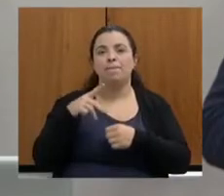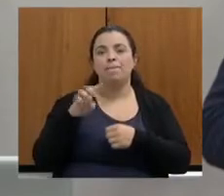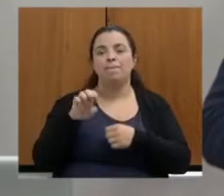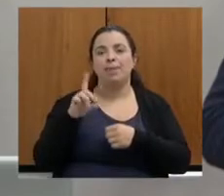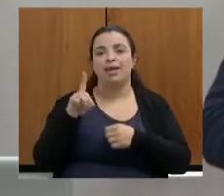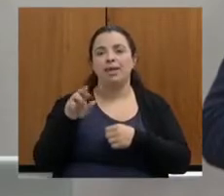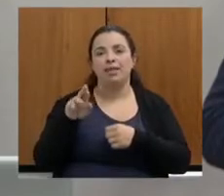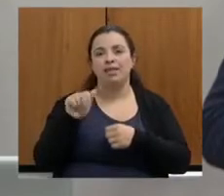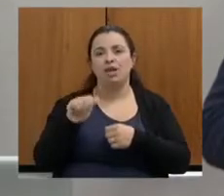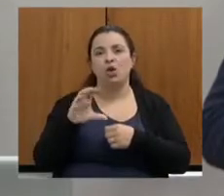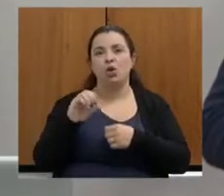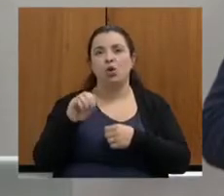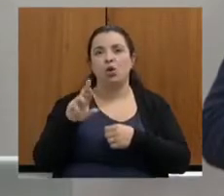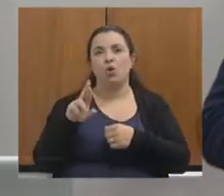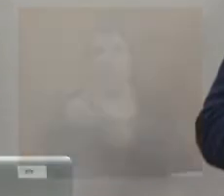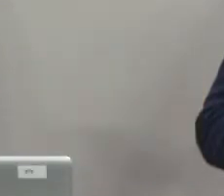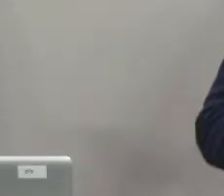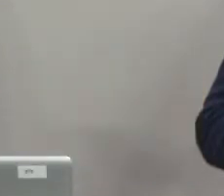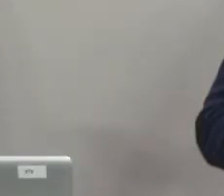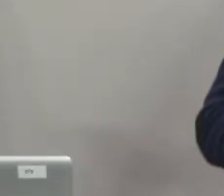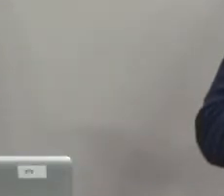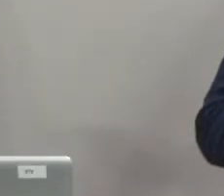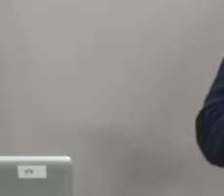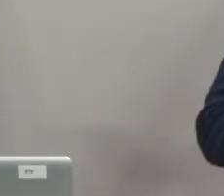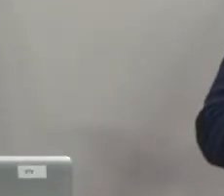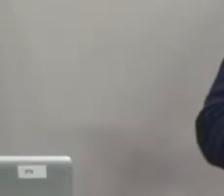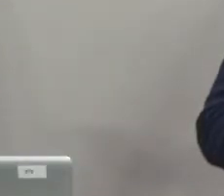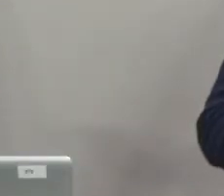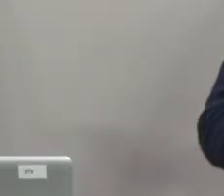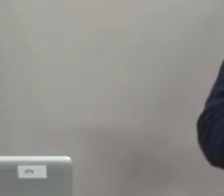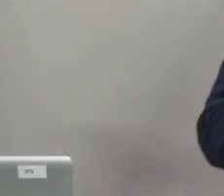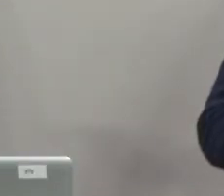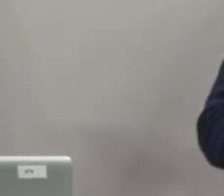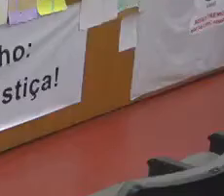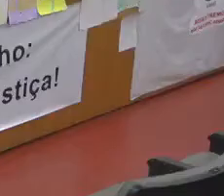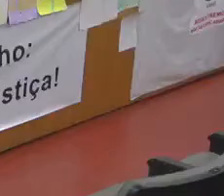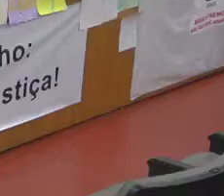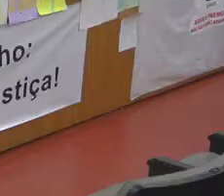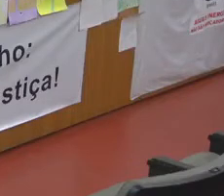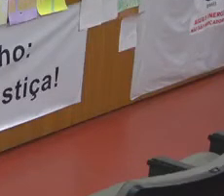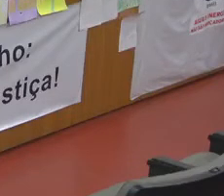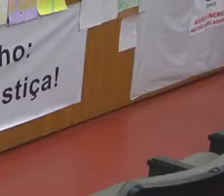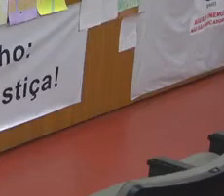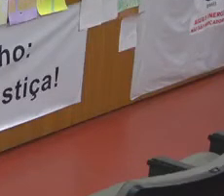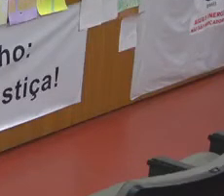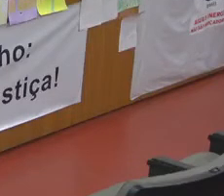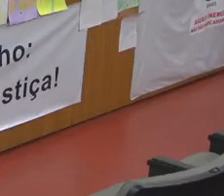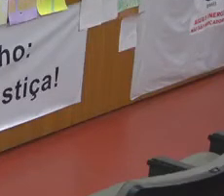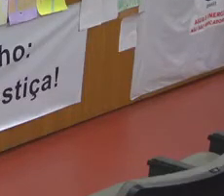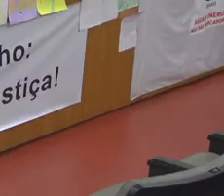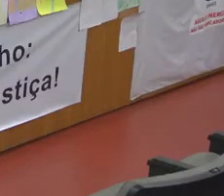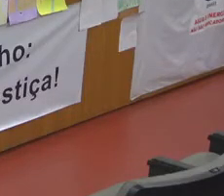na sequência Aparecido de Mariana tarde a todos